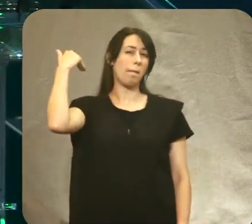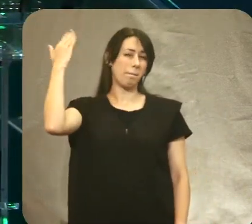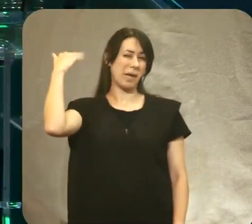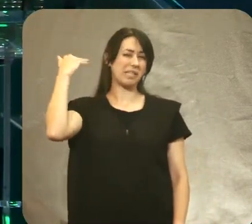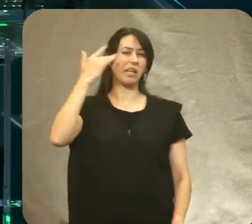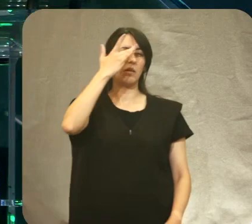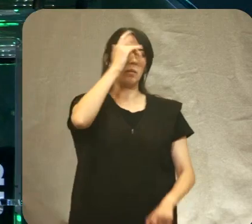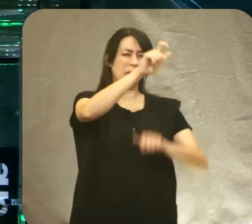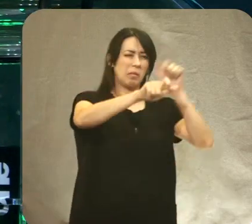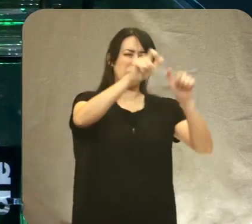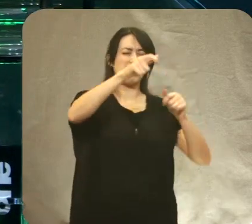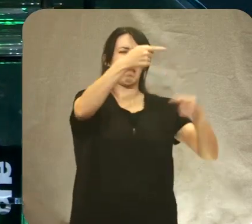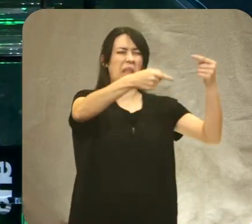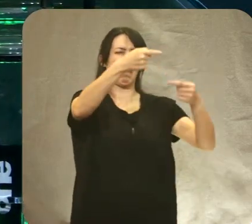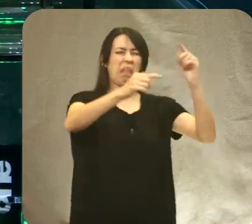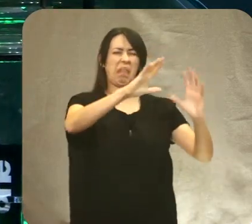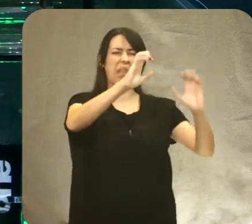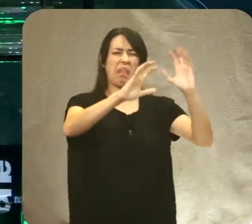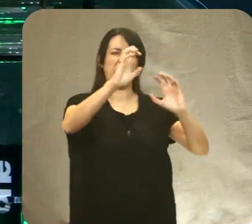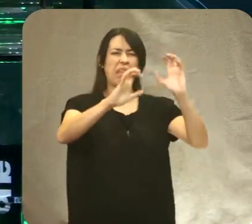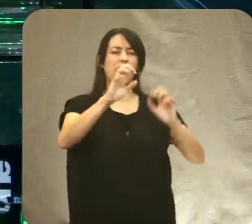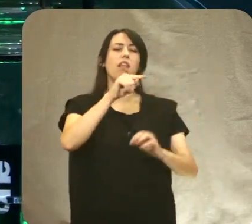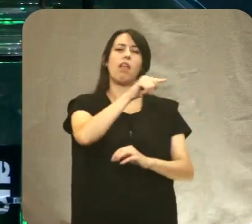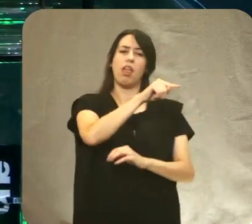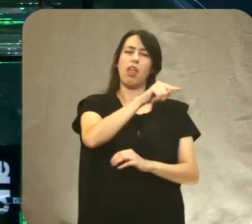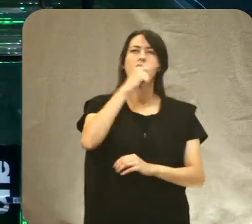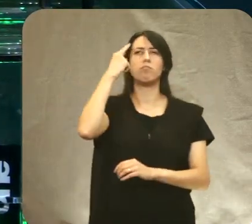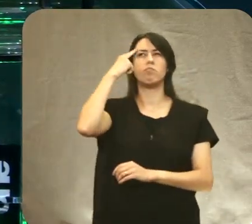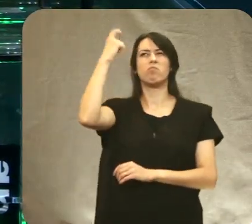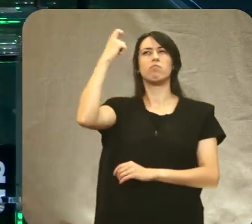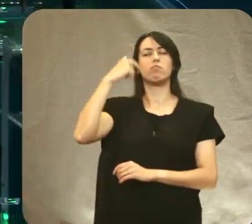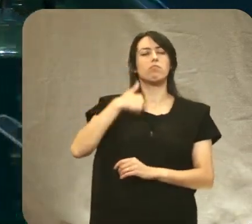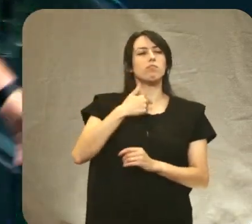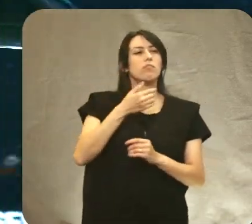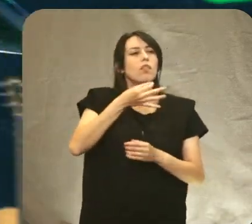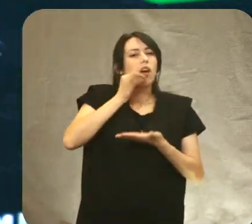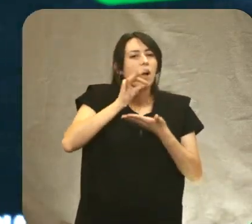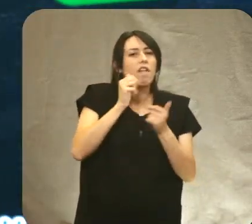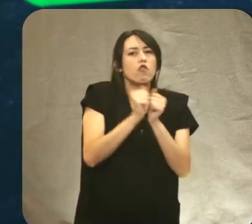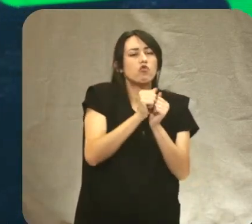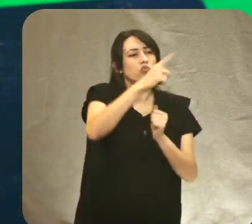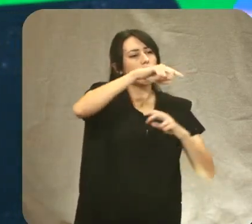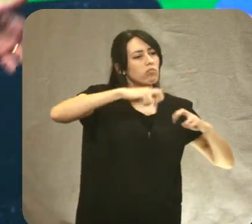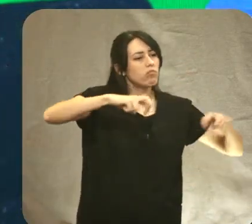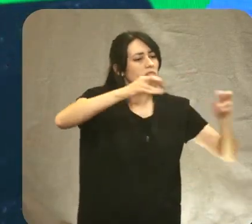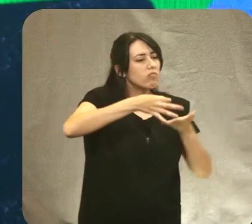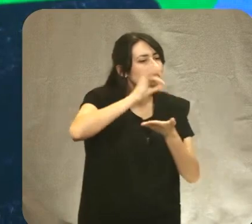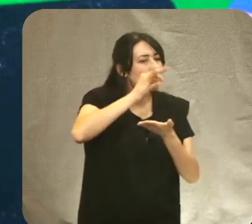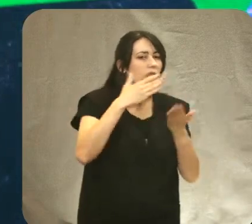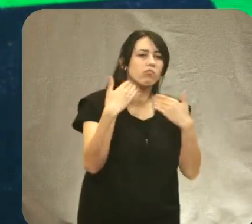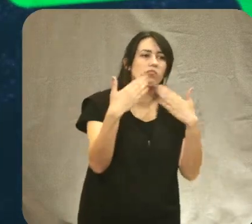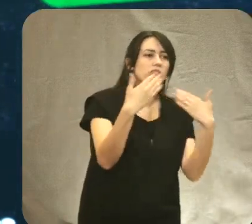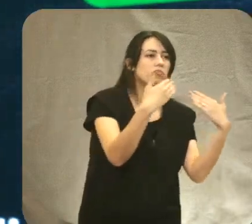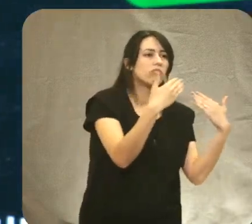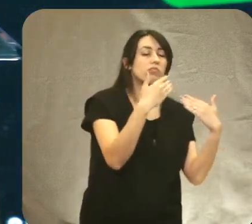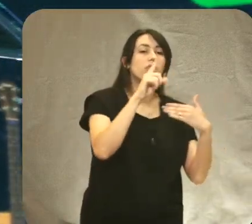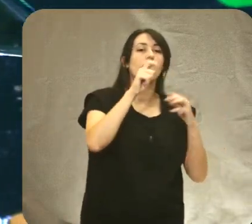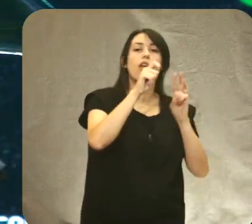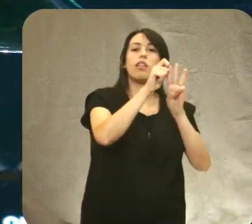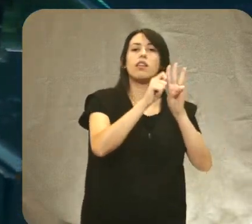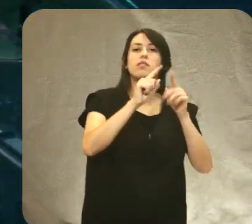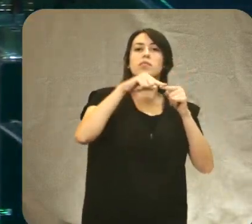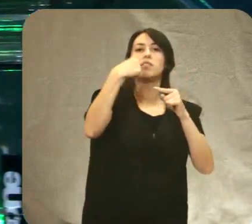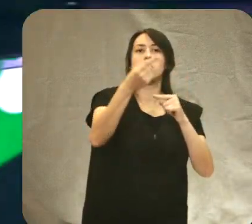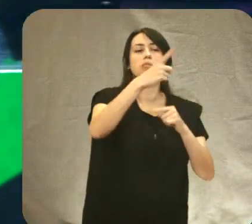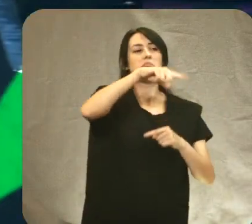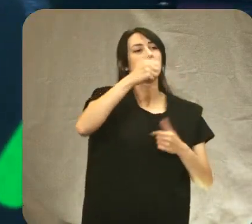ele começou a tomar café toda semana com aqueles mesmos irmãos. Ele conta que depois de 3 meses já não havia amado. Eles se tornaram amigos,